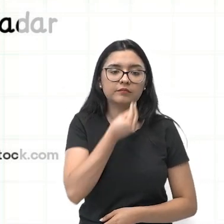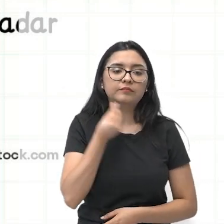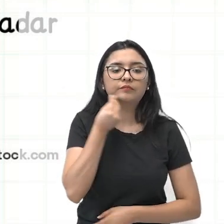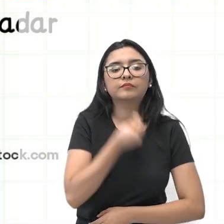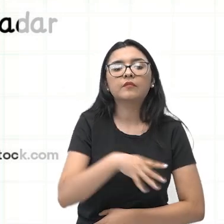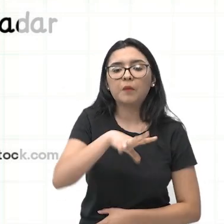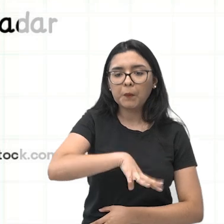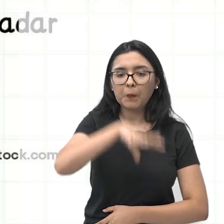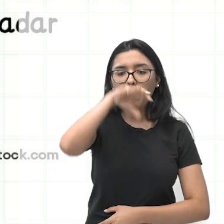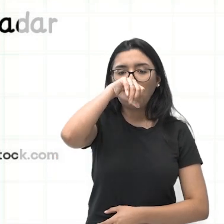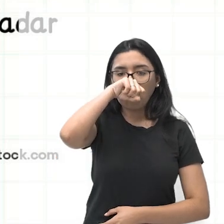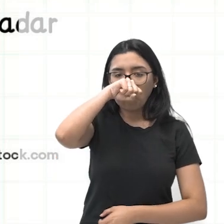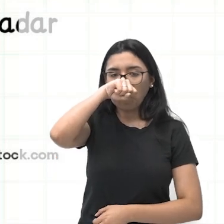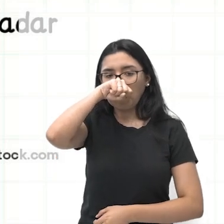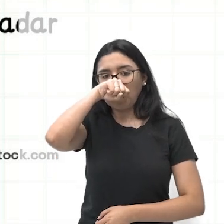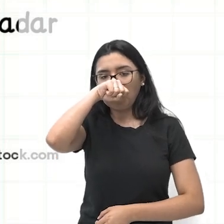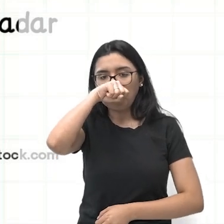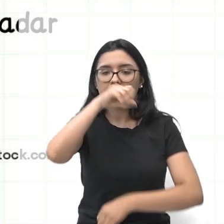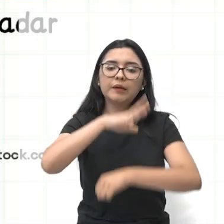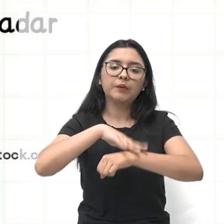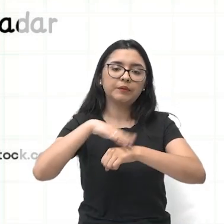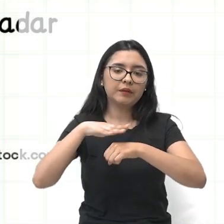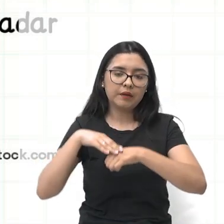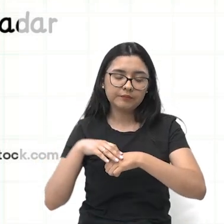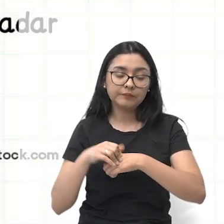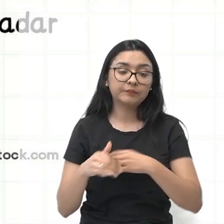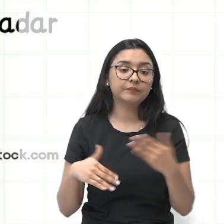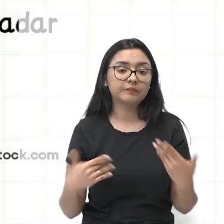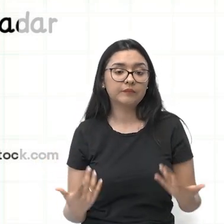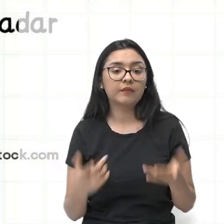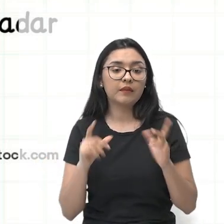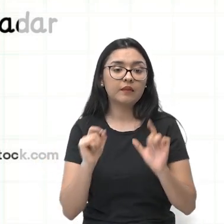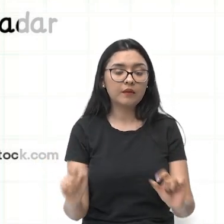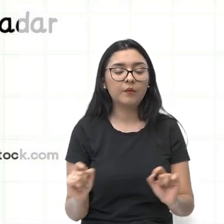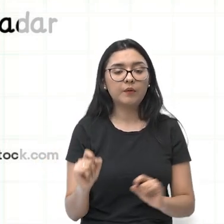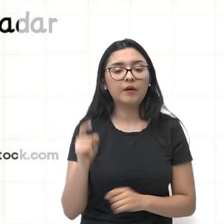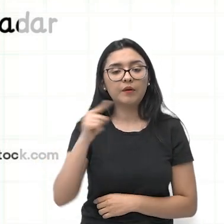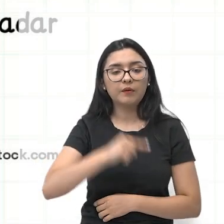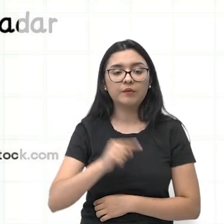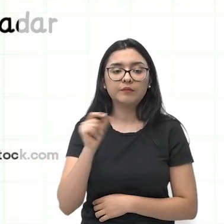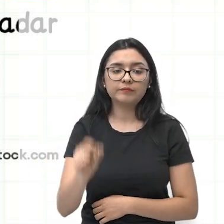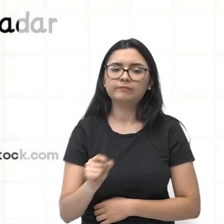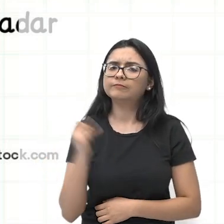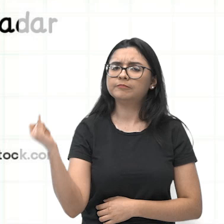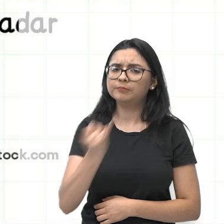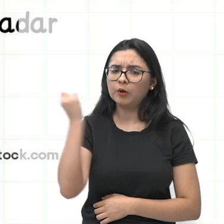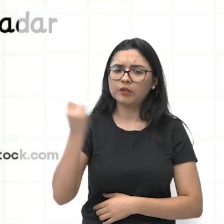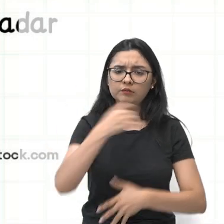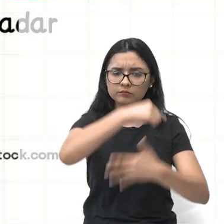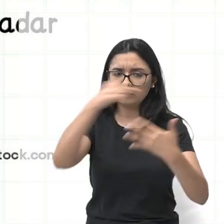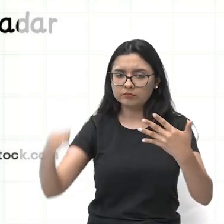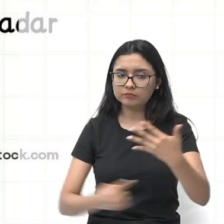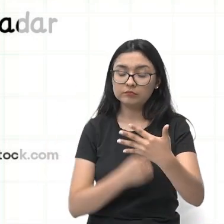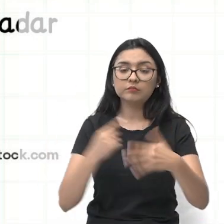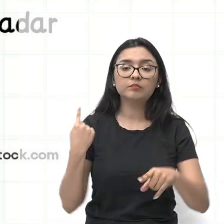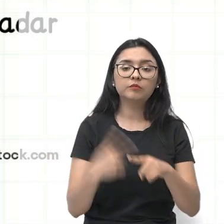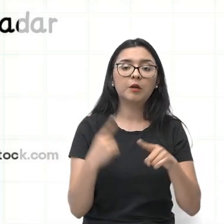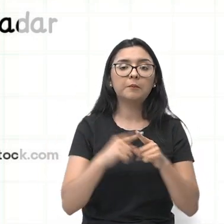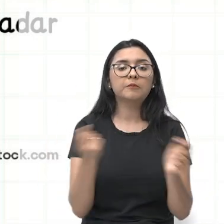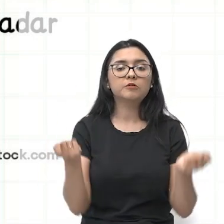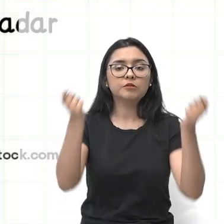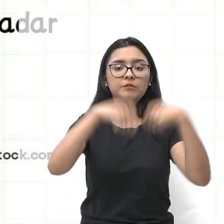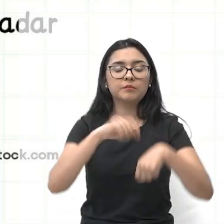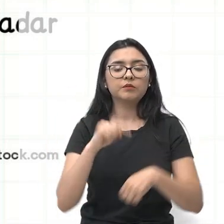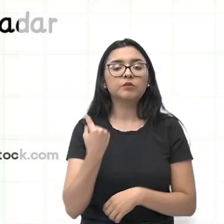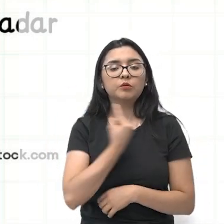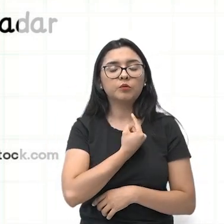O olfato e o tato. Eles são super importantes, pois permitem